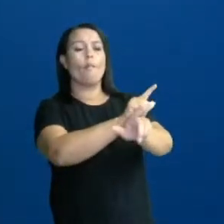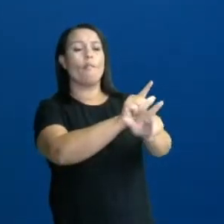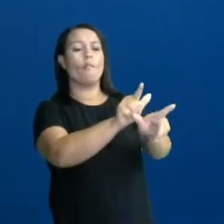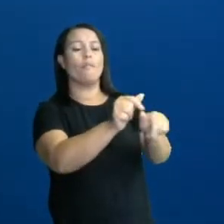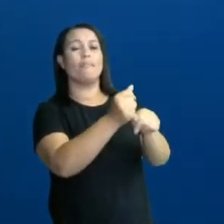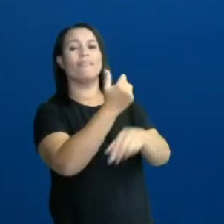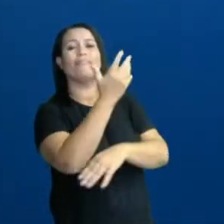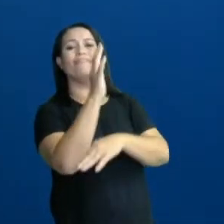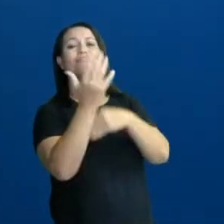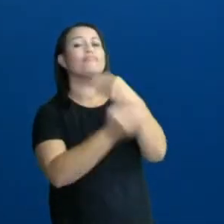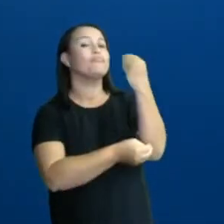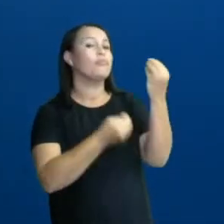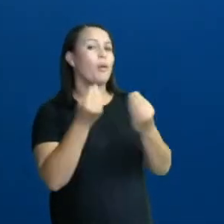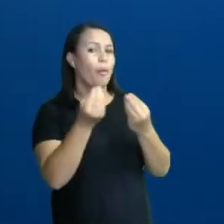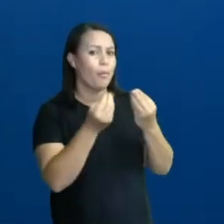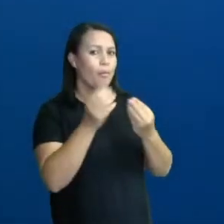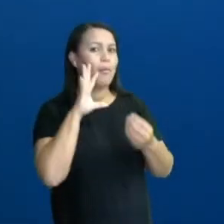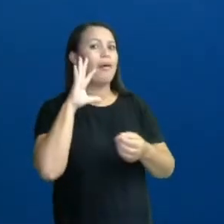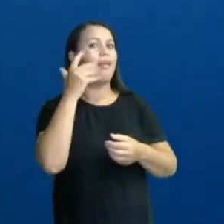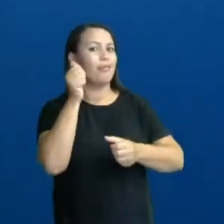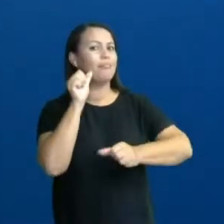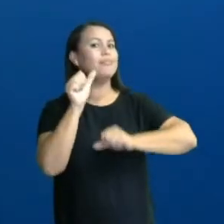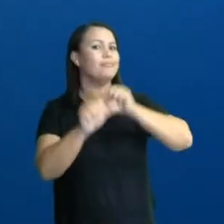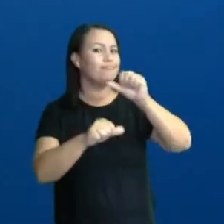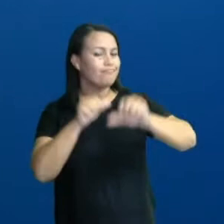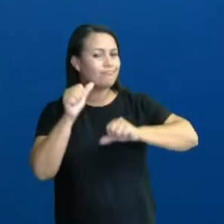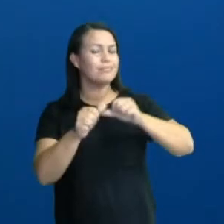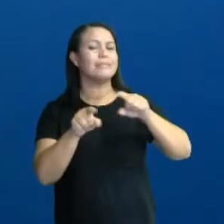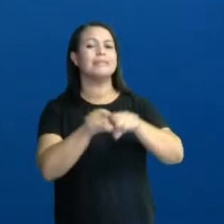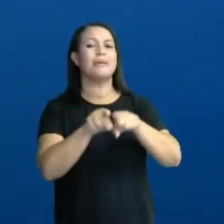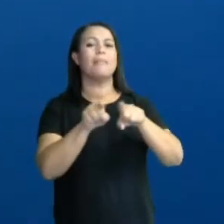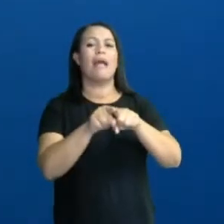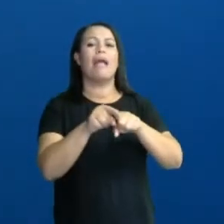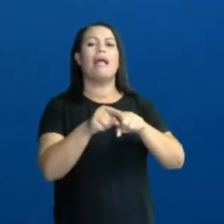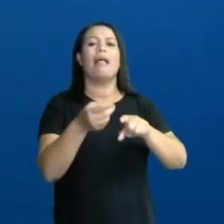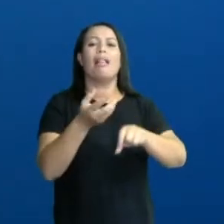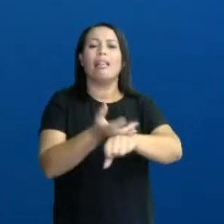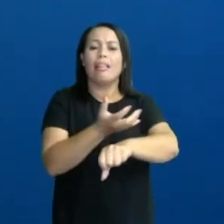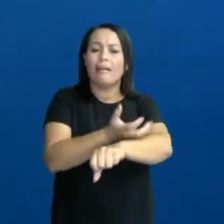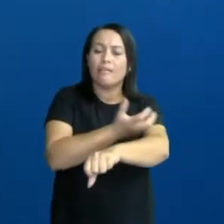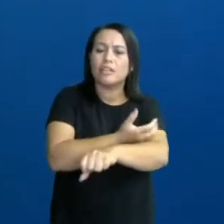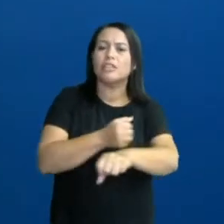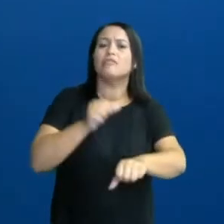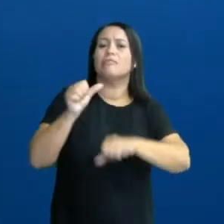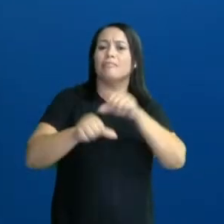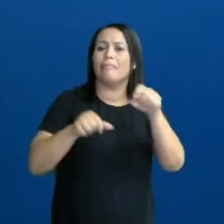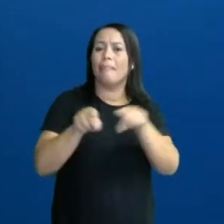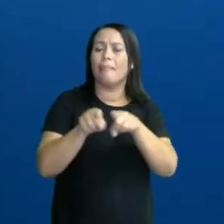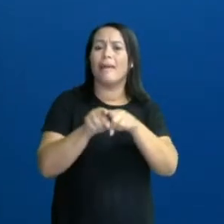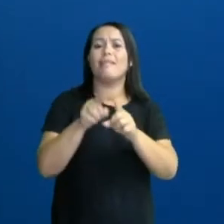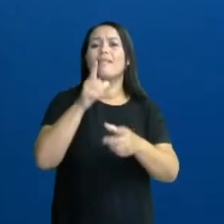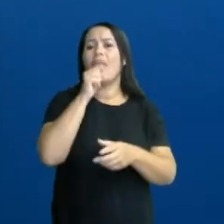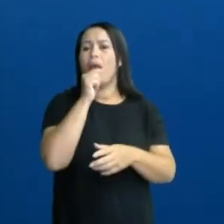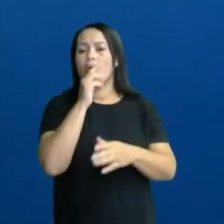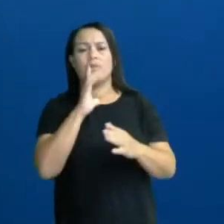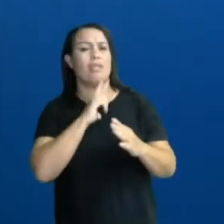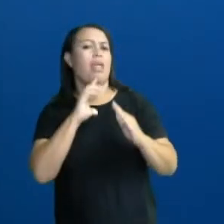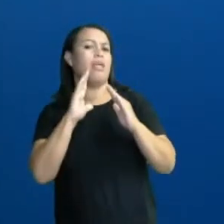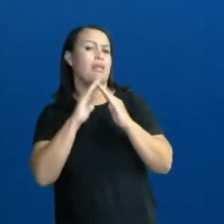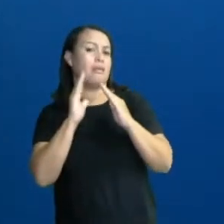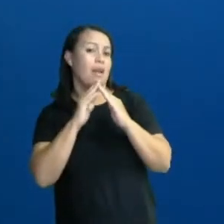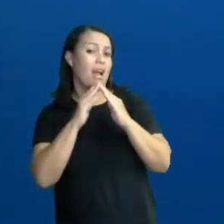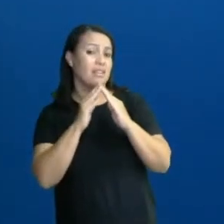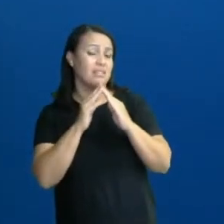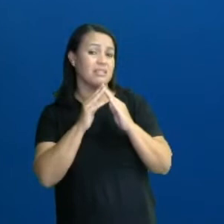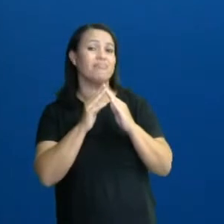E isso influencia no nosso clima, influencia na nossa vegetação, influencia no acesso à água que a gente tem em casa,